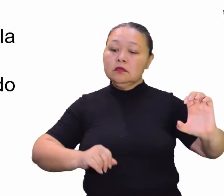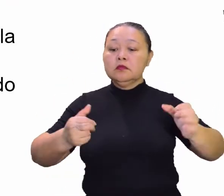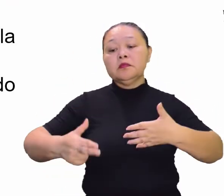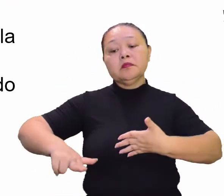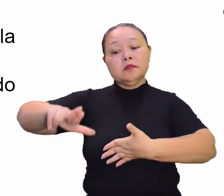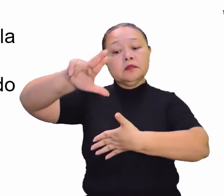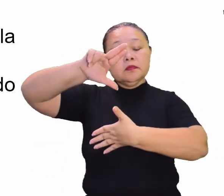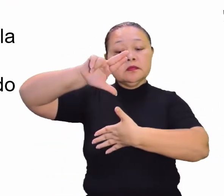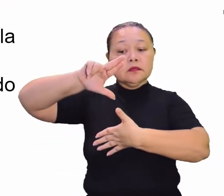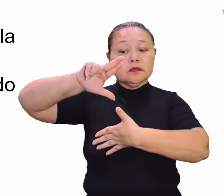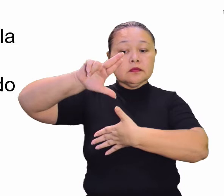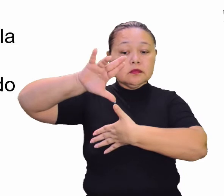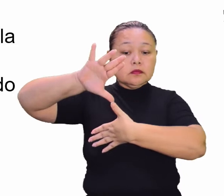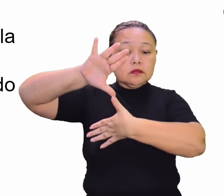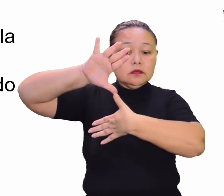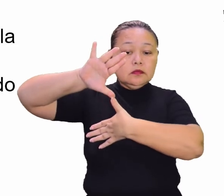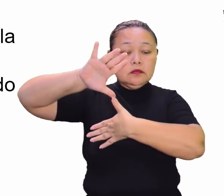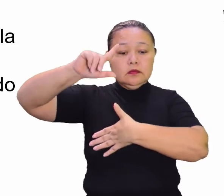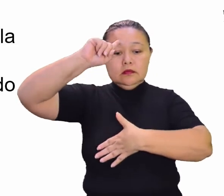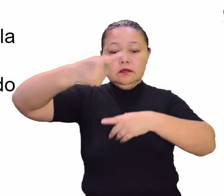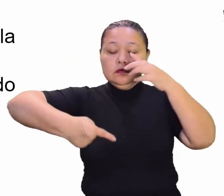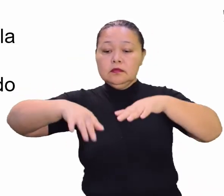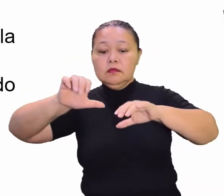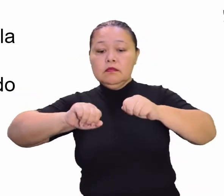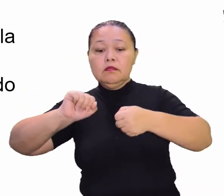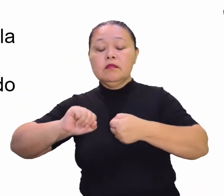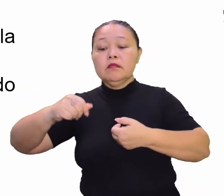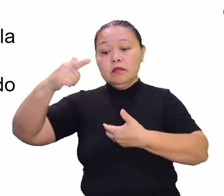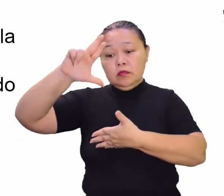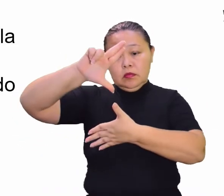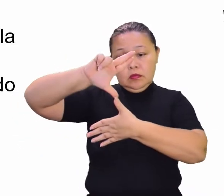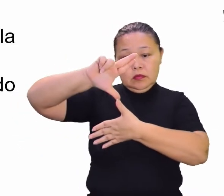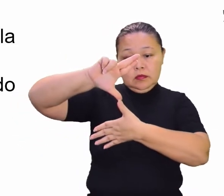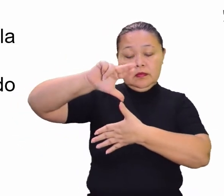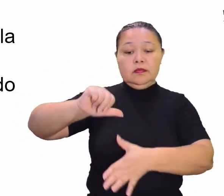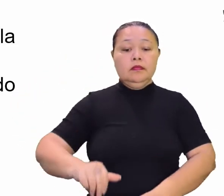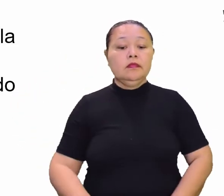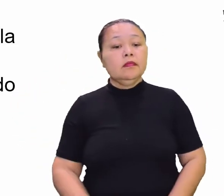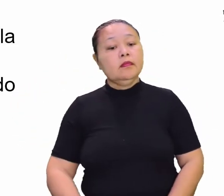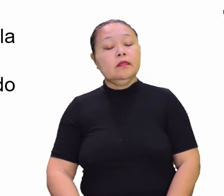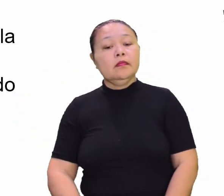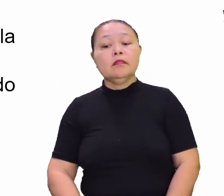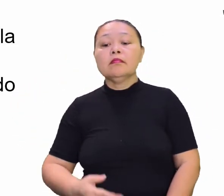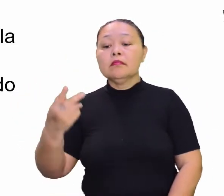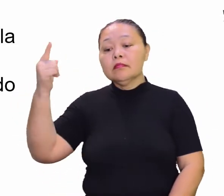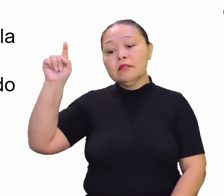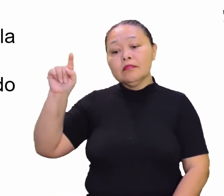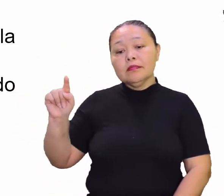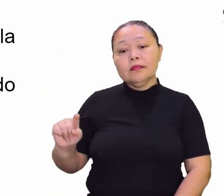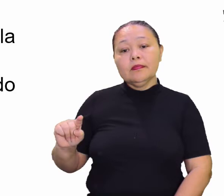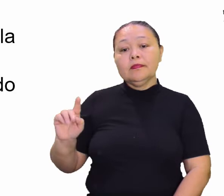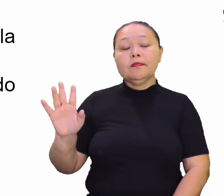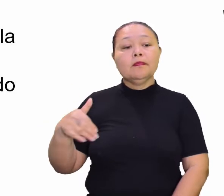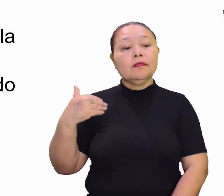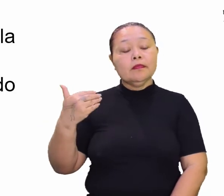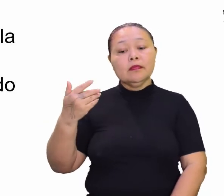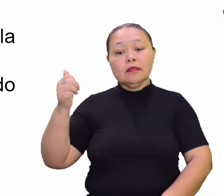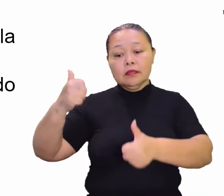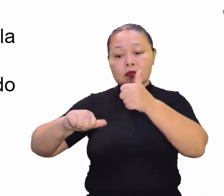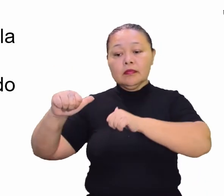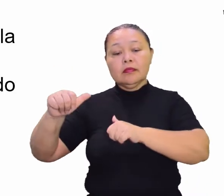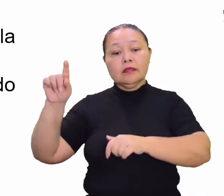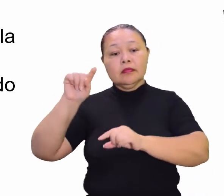imperialismo norte-americano exercido sobre suas colônias latino-americanas. E aí, Rogério? Então, vamos começar a